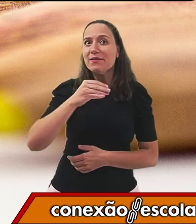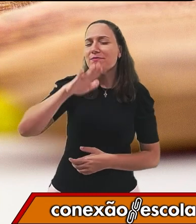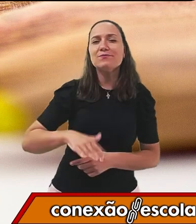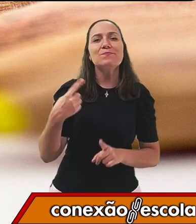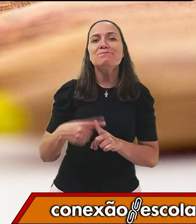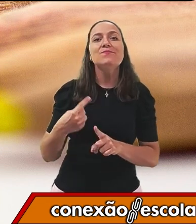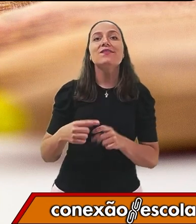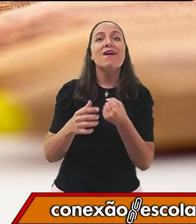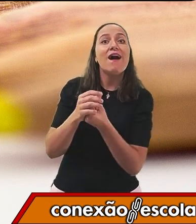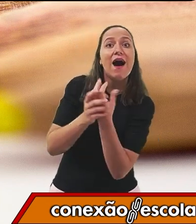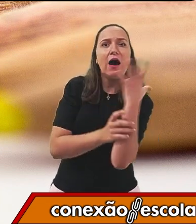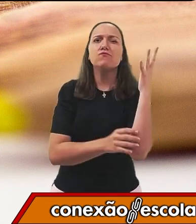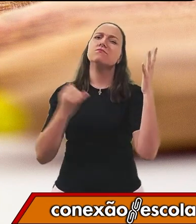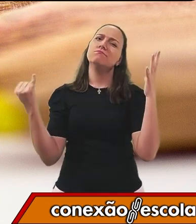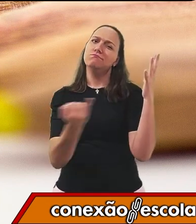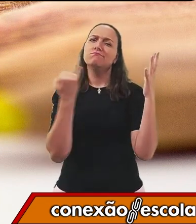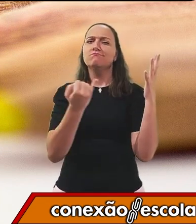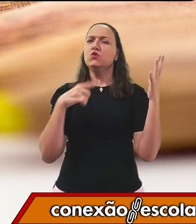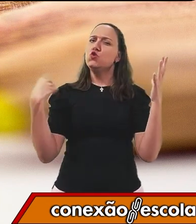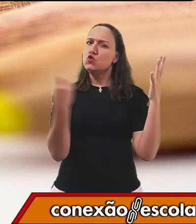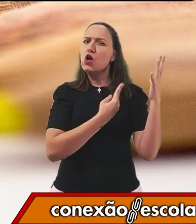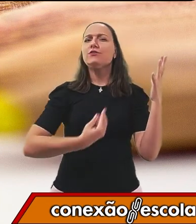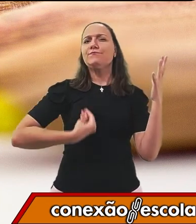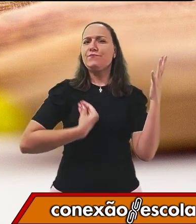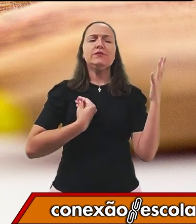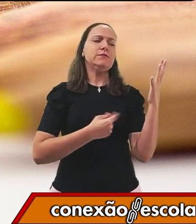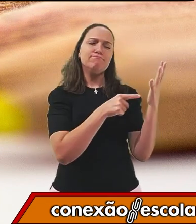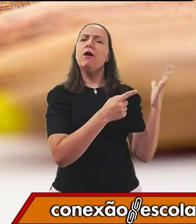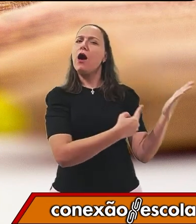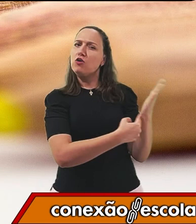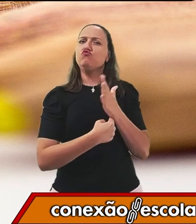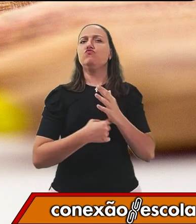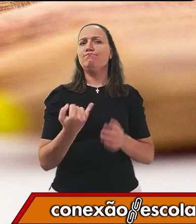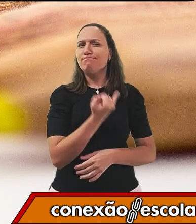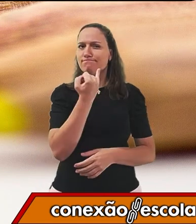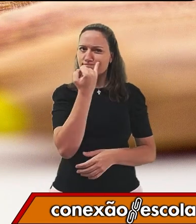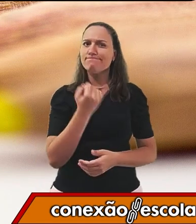as árvores são muito importantes para a nossa sobrevivência.